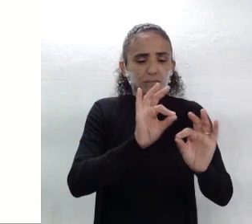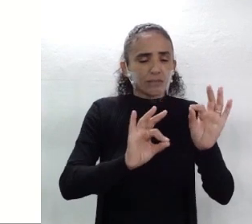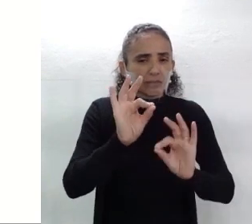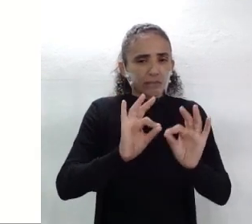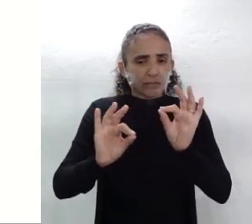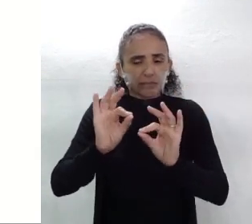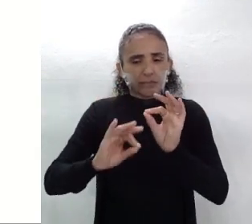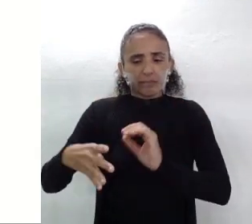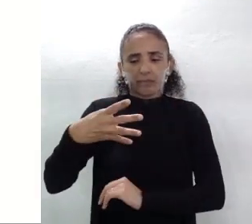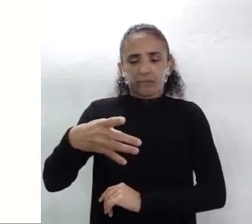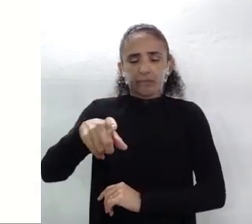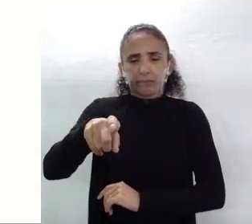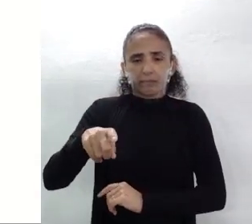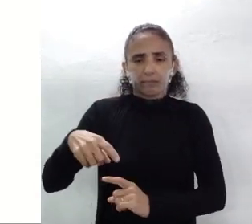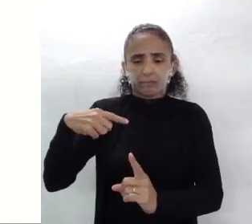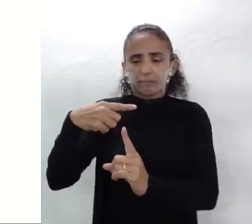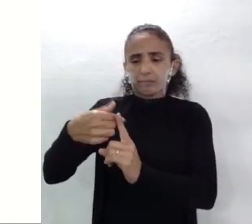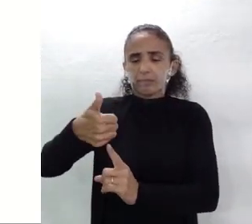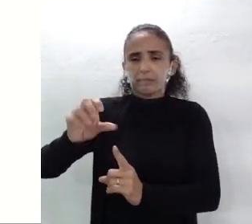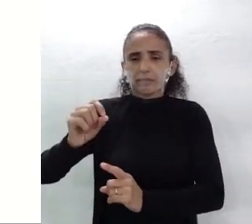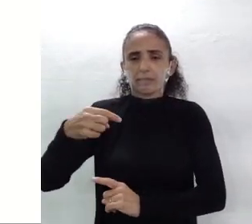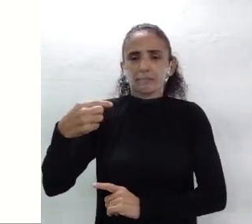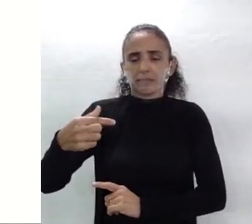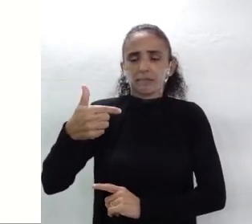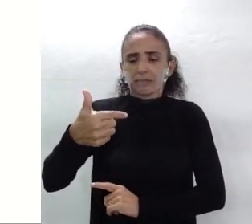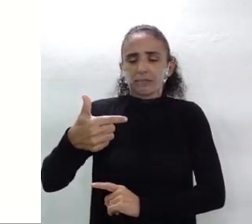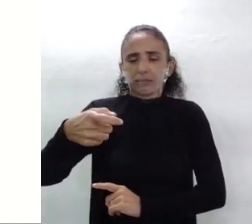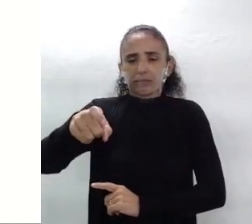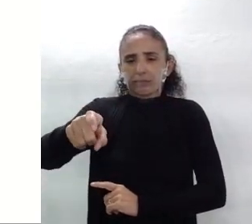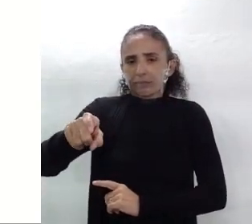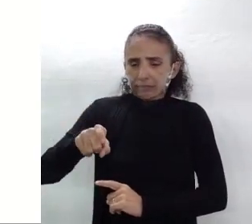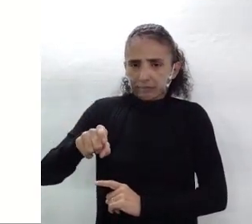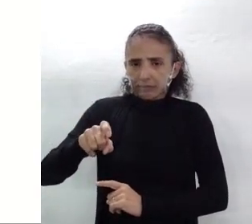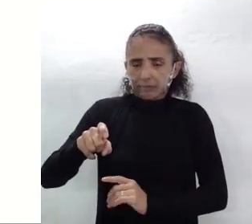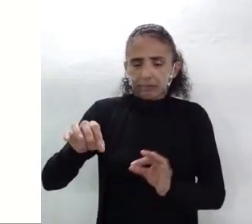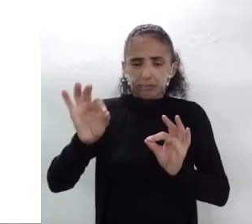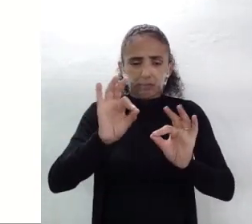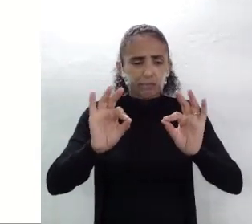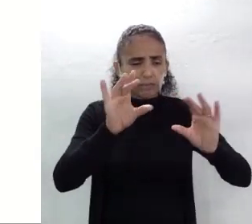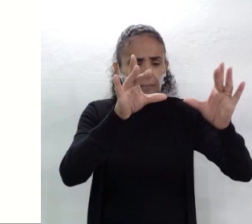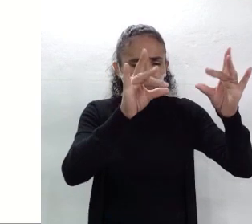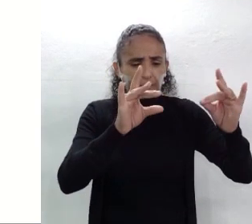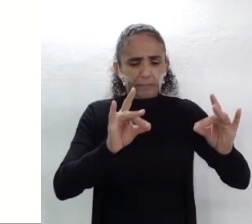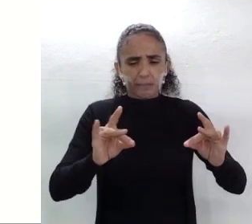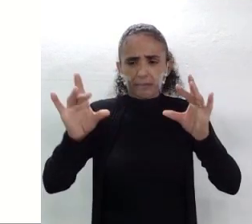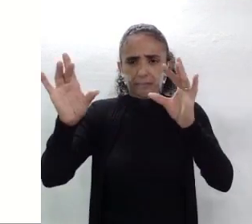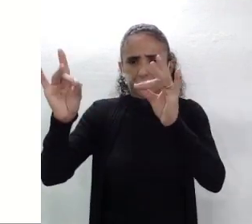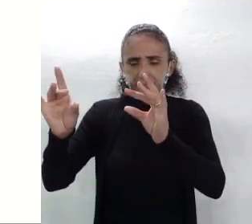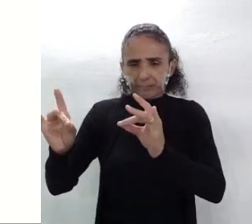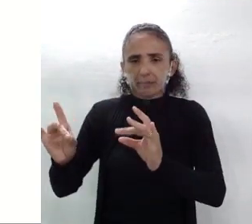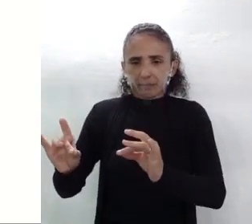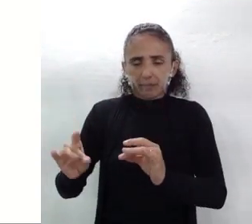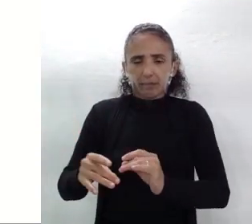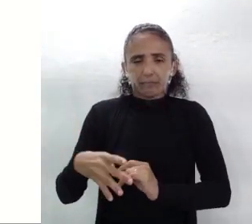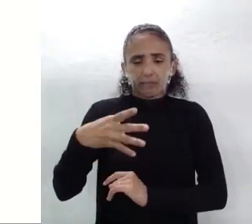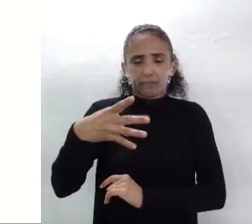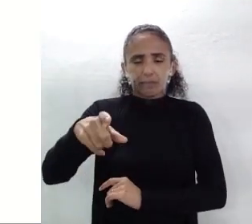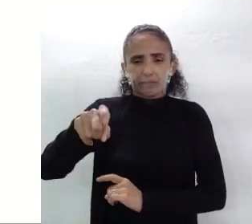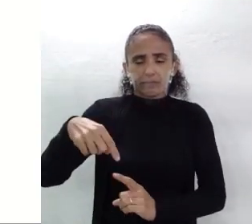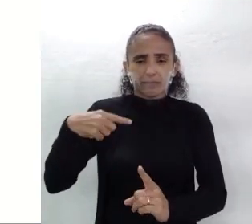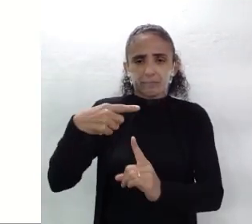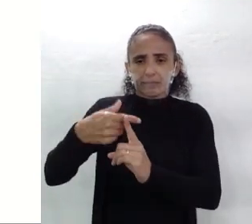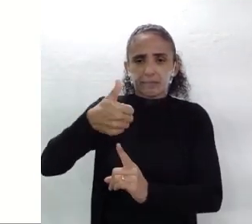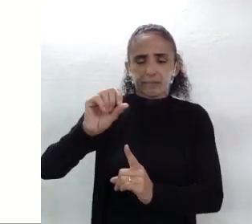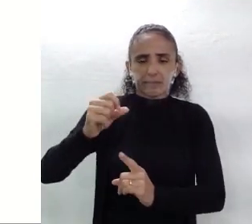fica o 4x mais 10 menos 2x. Os 2x do outro lado vai sumir. Então, fica 4x mais